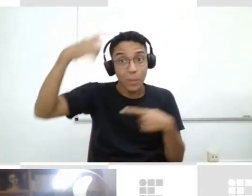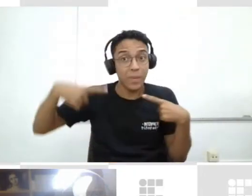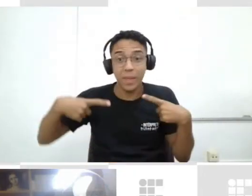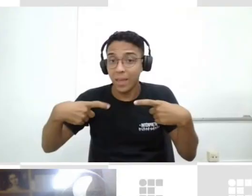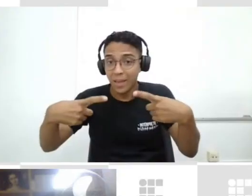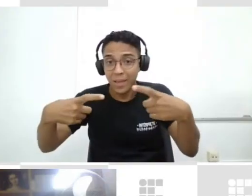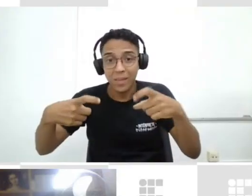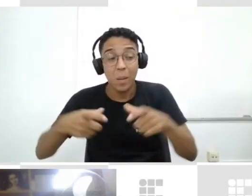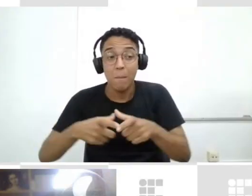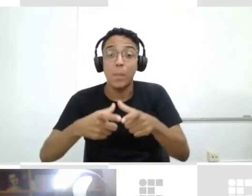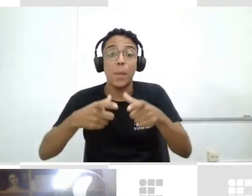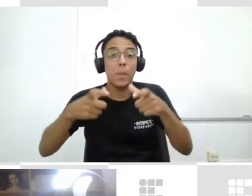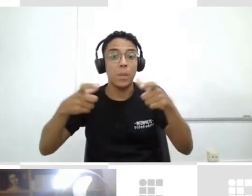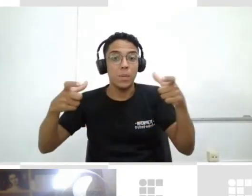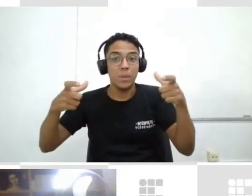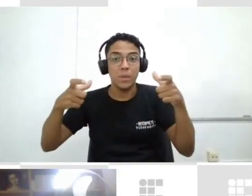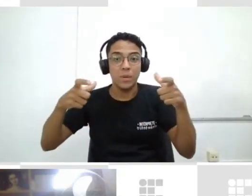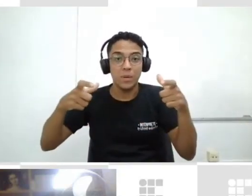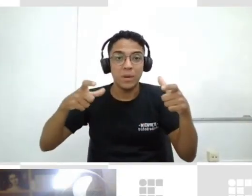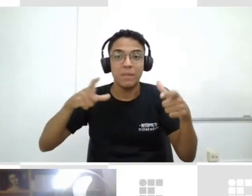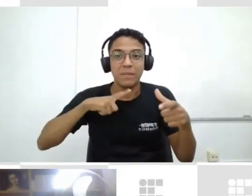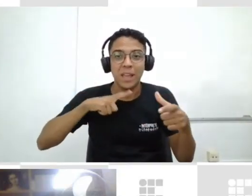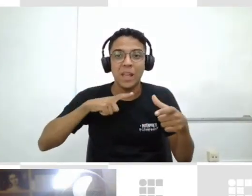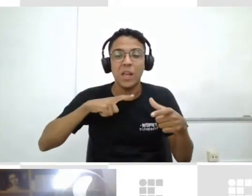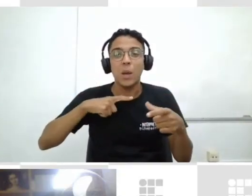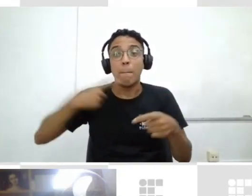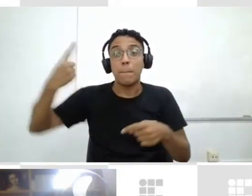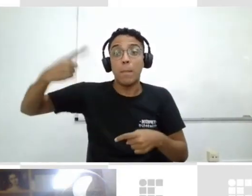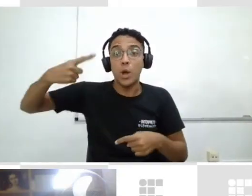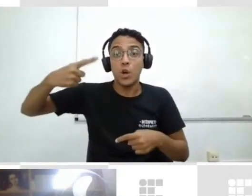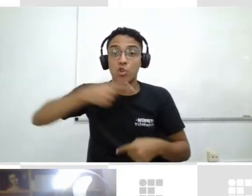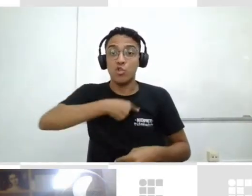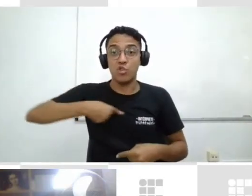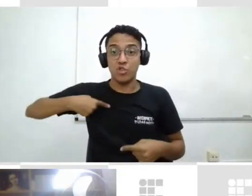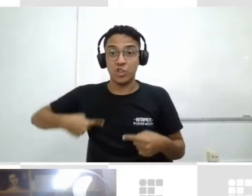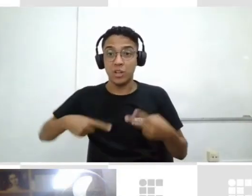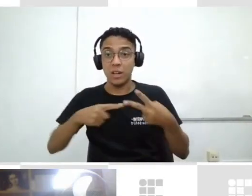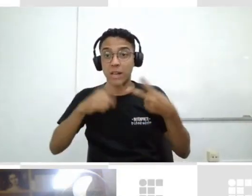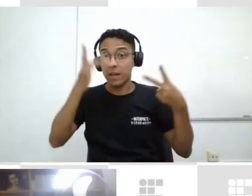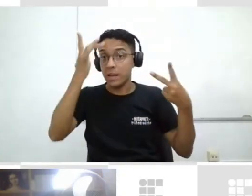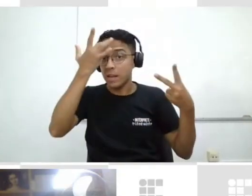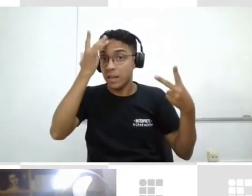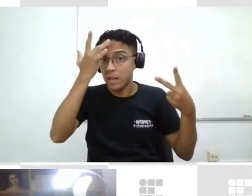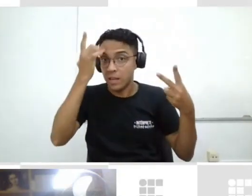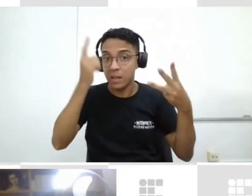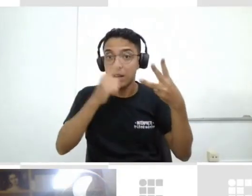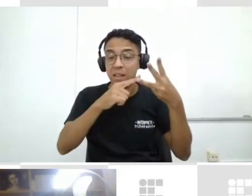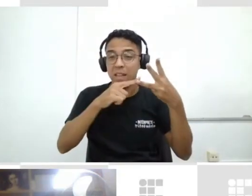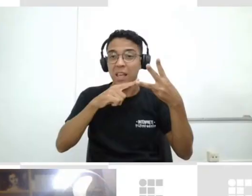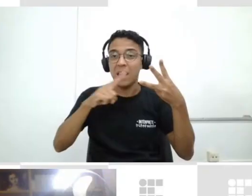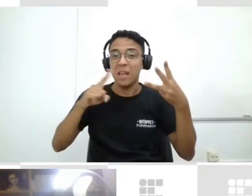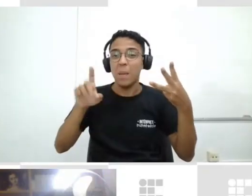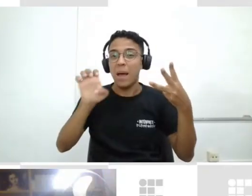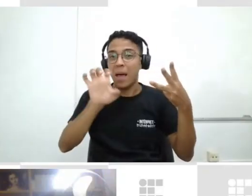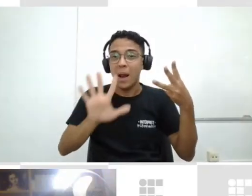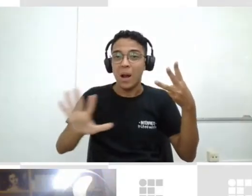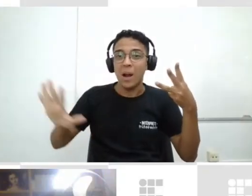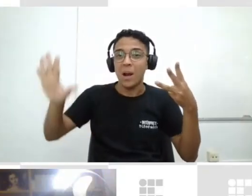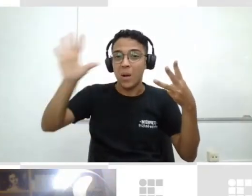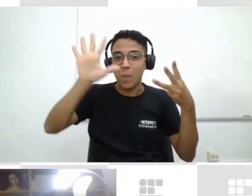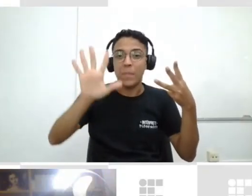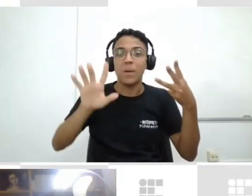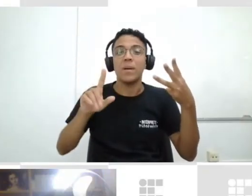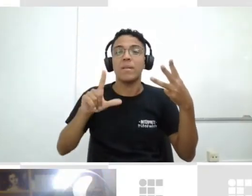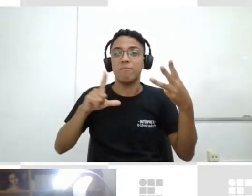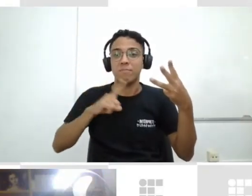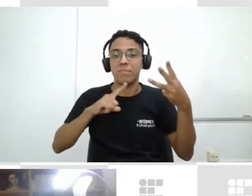Né? Ela é a quarta. Você tem a China em primeiro lugar, você tem a Índia em segundo lugar, você tem a União Europeia em terceiro lugar, e você tem a engrenagem da